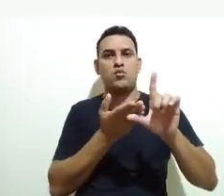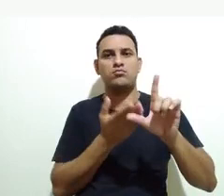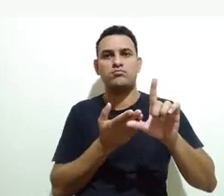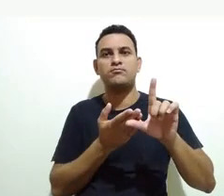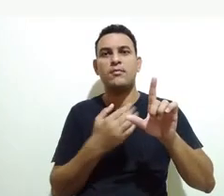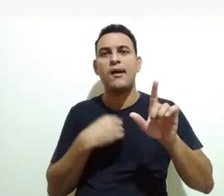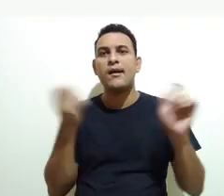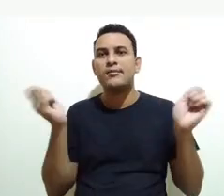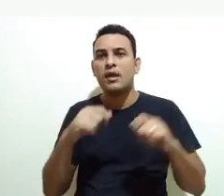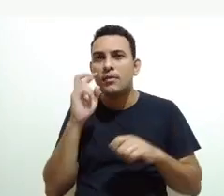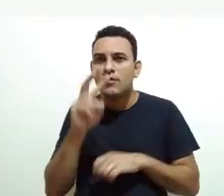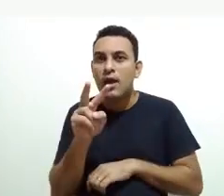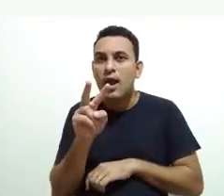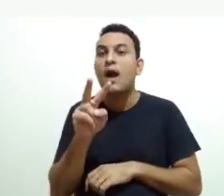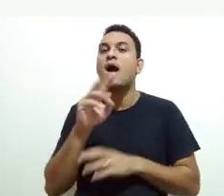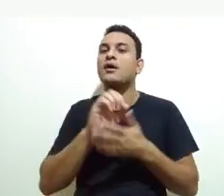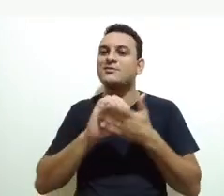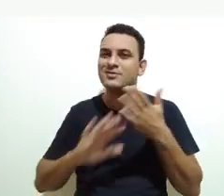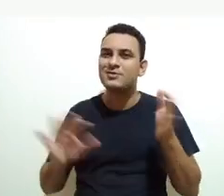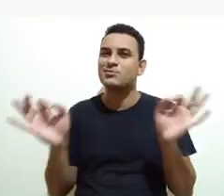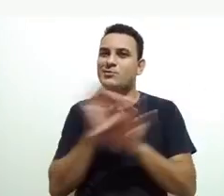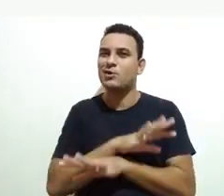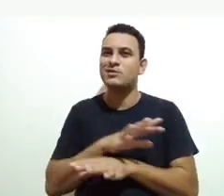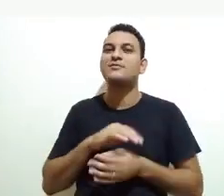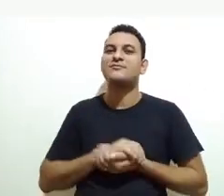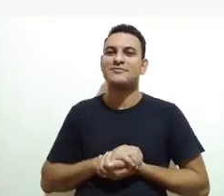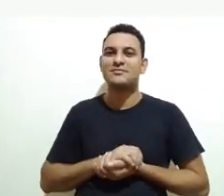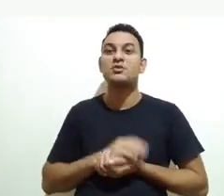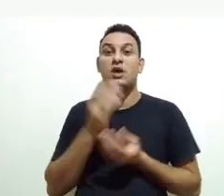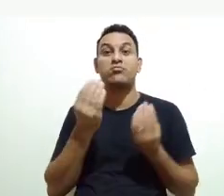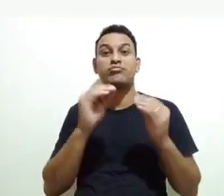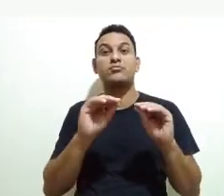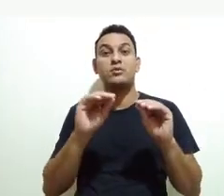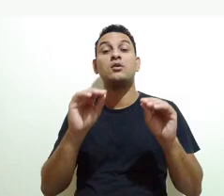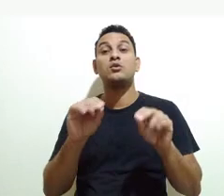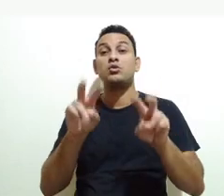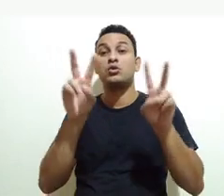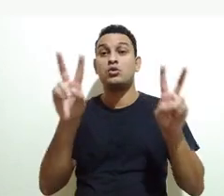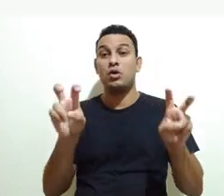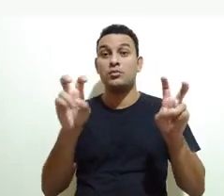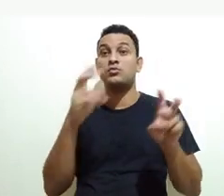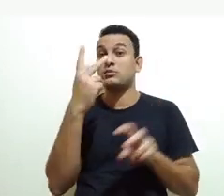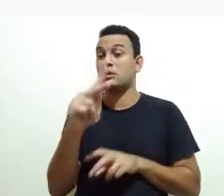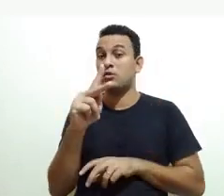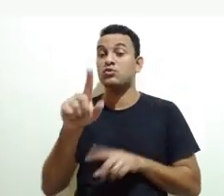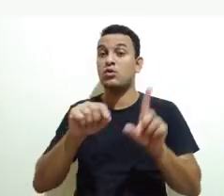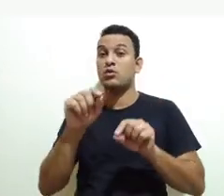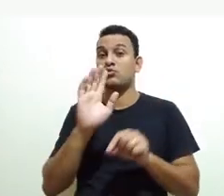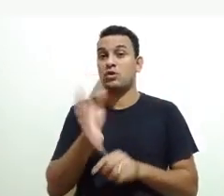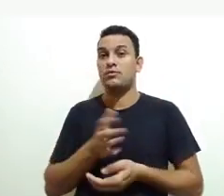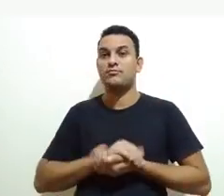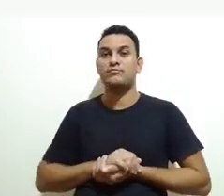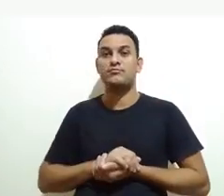ambiente de criação de atividades, sendo possível observar a atividade criada, devidamente depositada